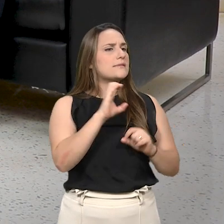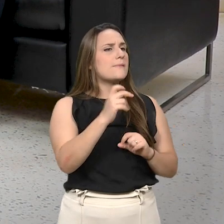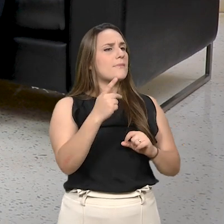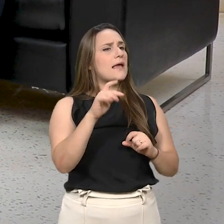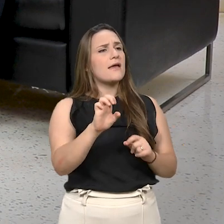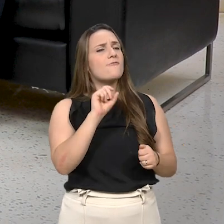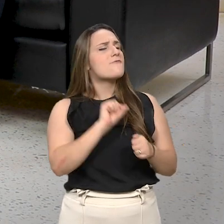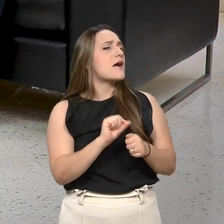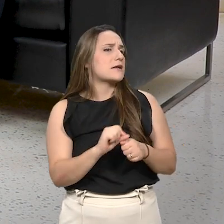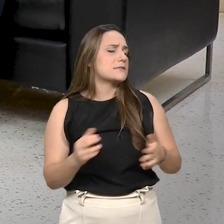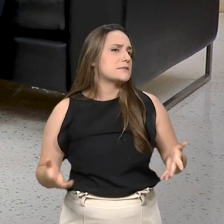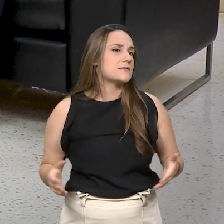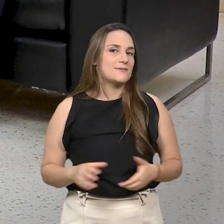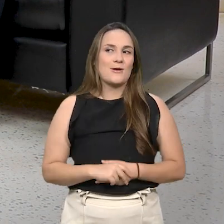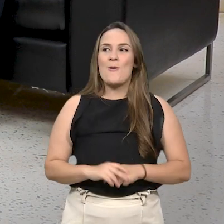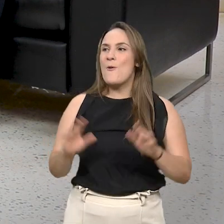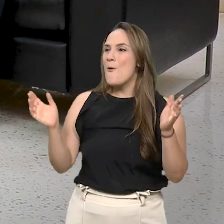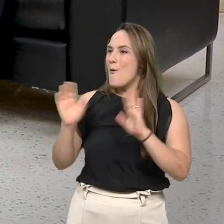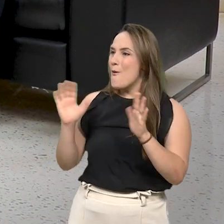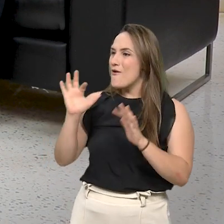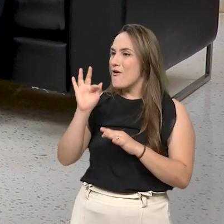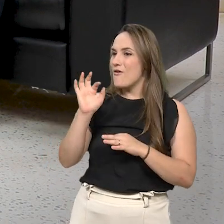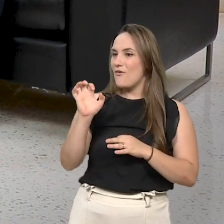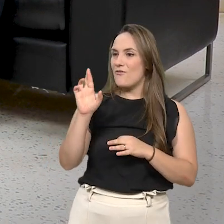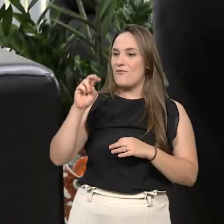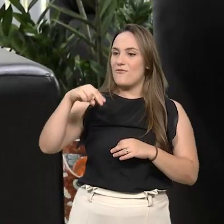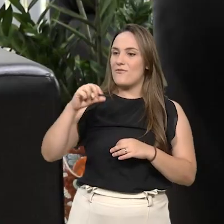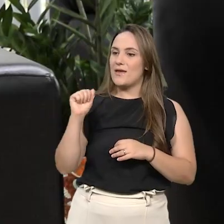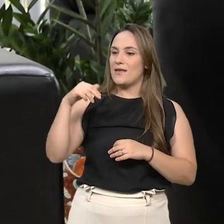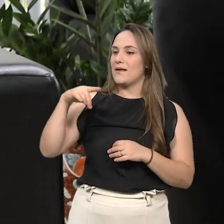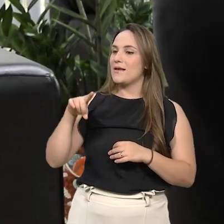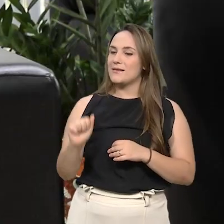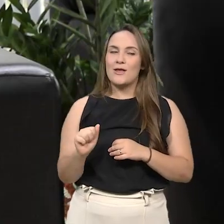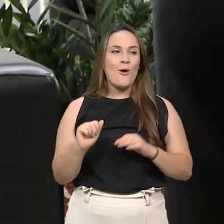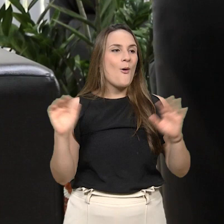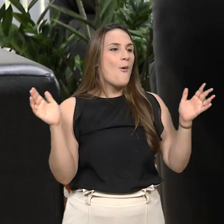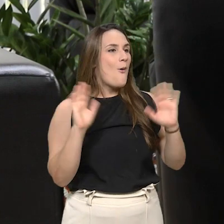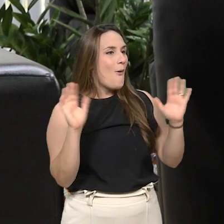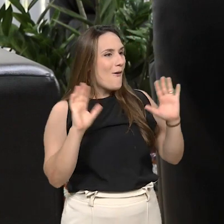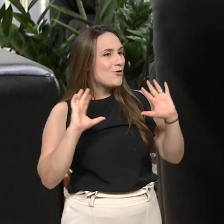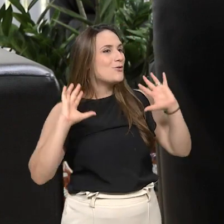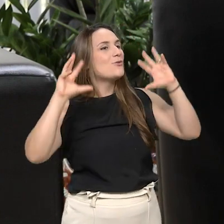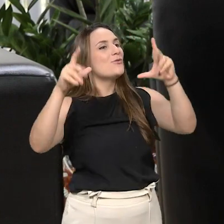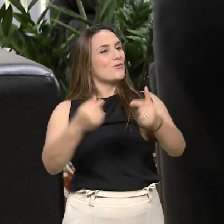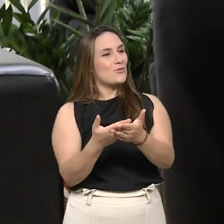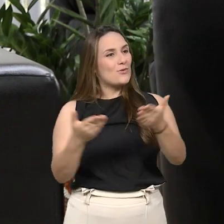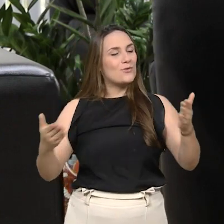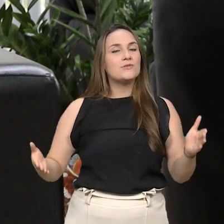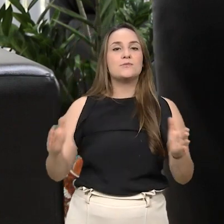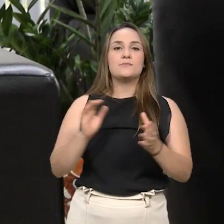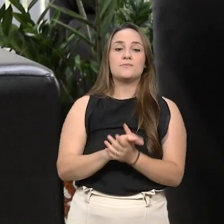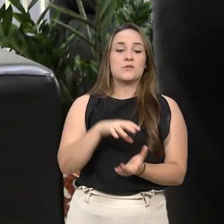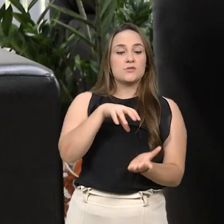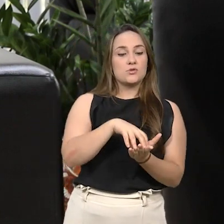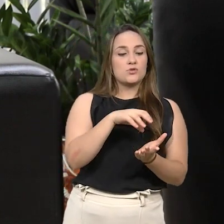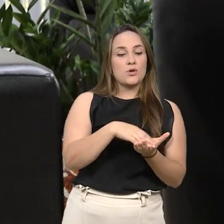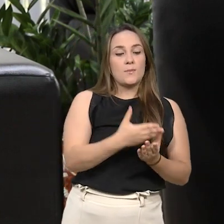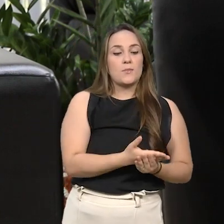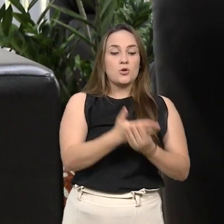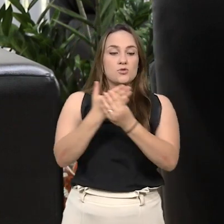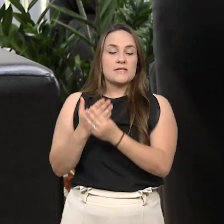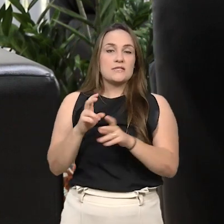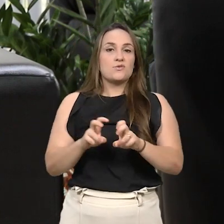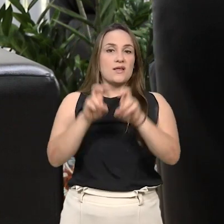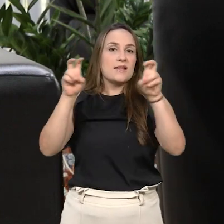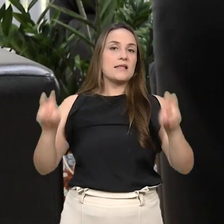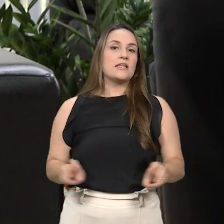pela CPE? Olá, Fernando. Olá a todos. A Central de Processamento Eletrônico,